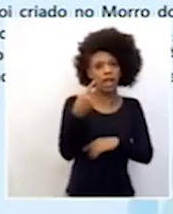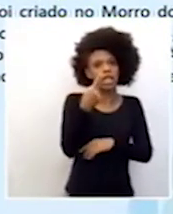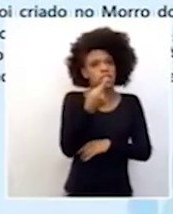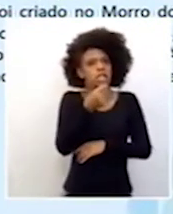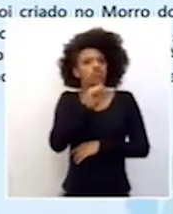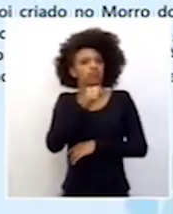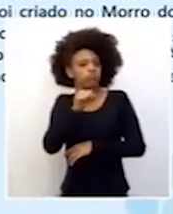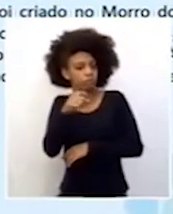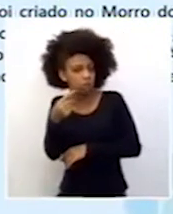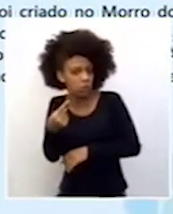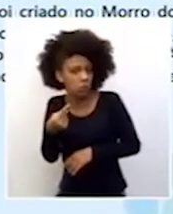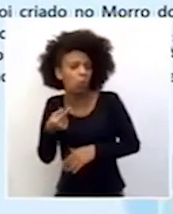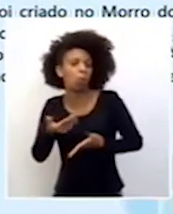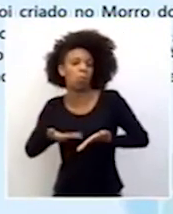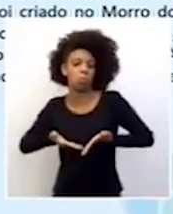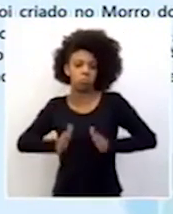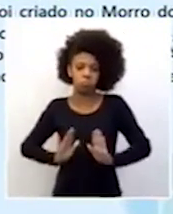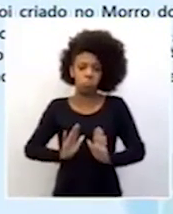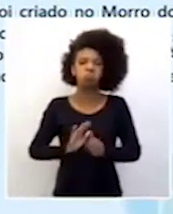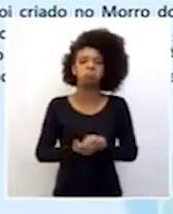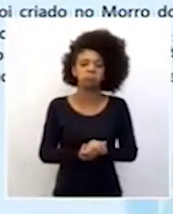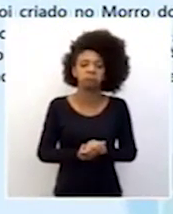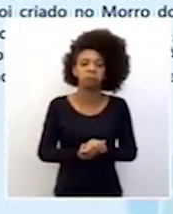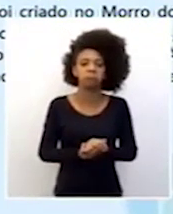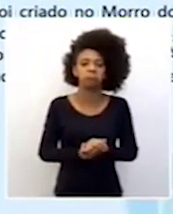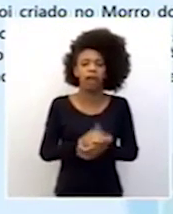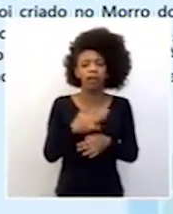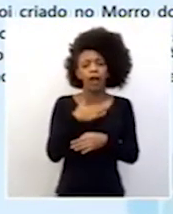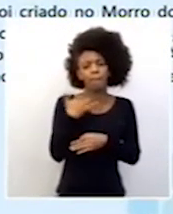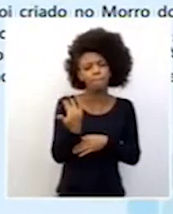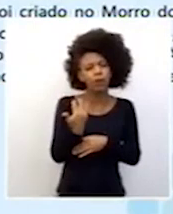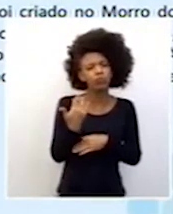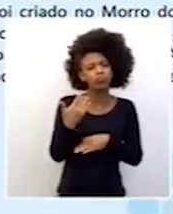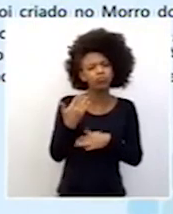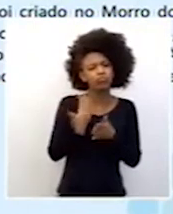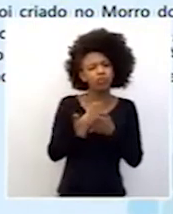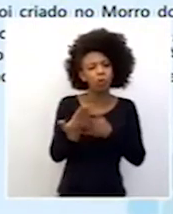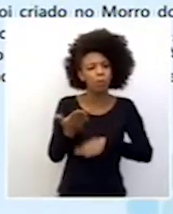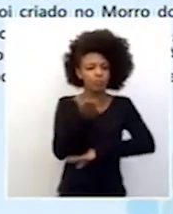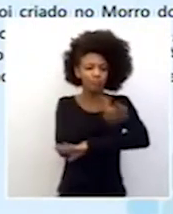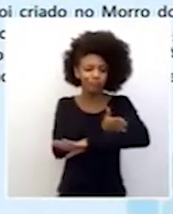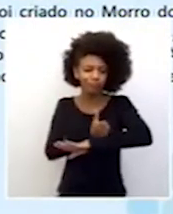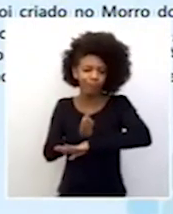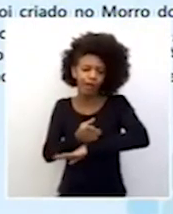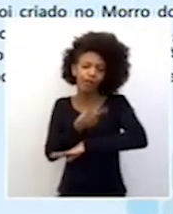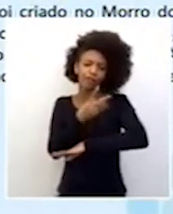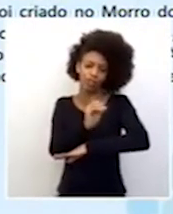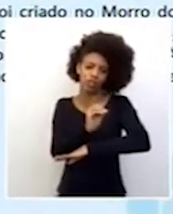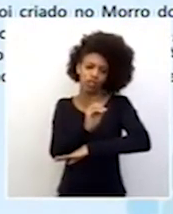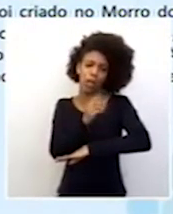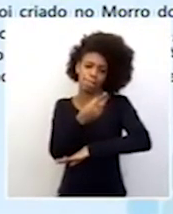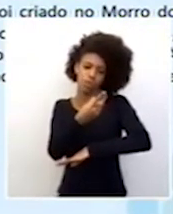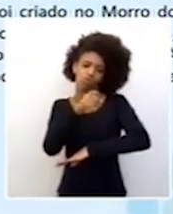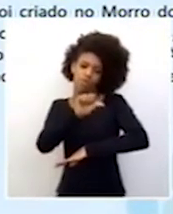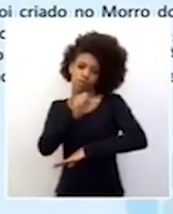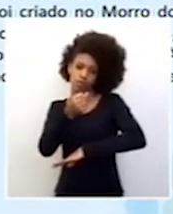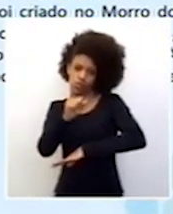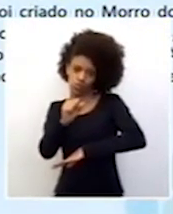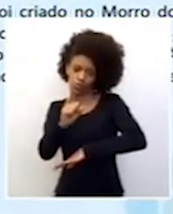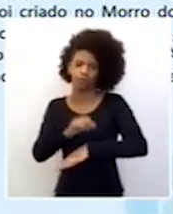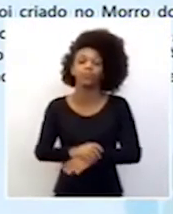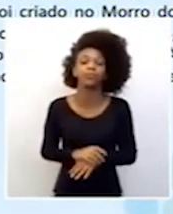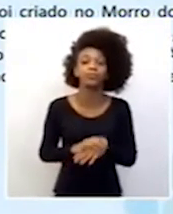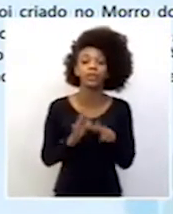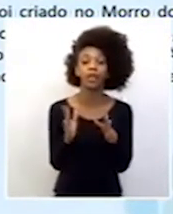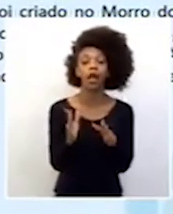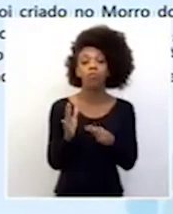181 anos do seu nascimento. Ele faleceu no comecinho do século XX, em 1908. Ele é fundador da cadeira